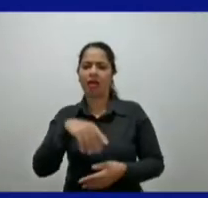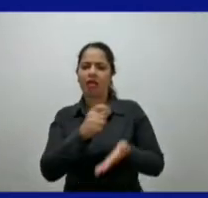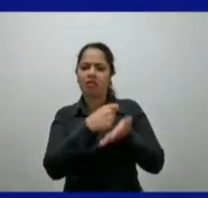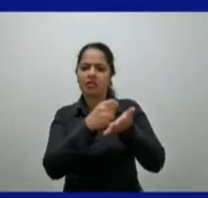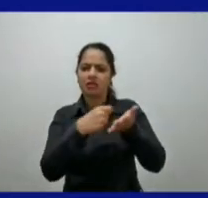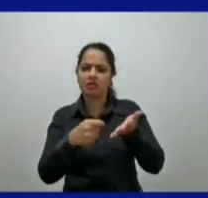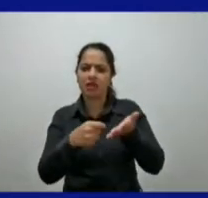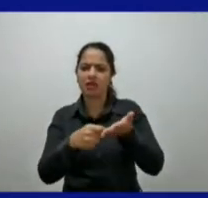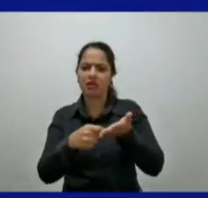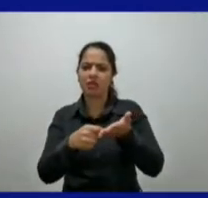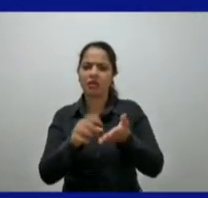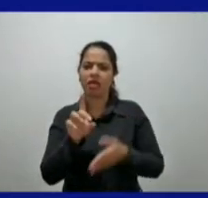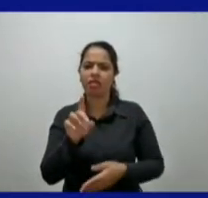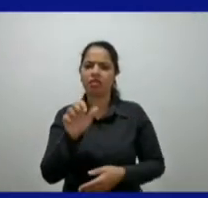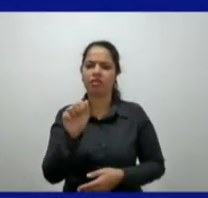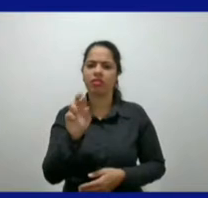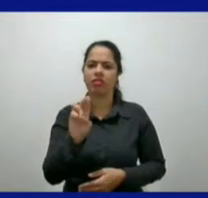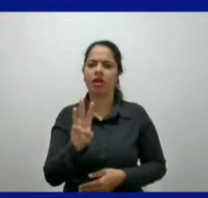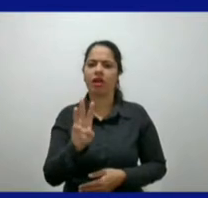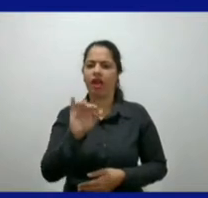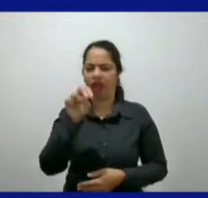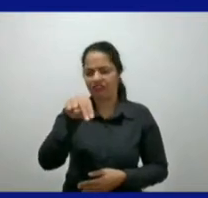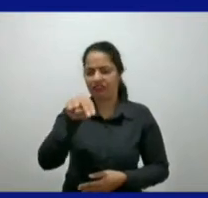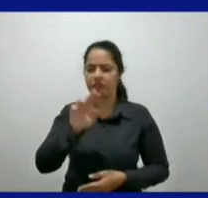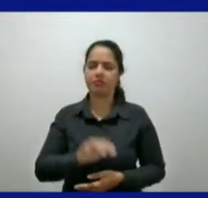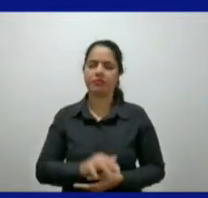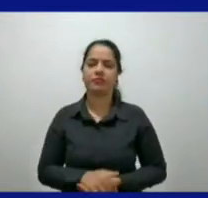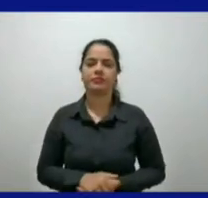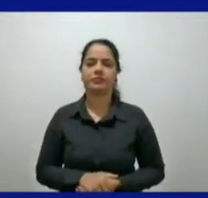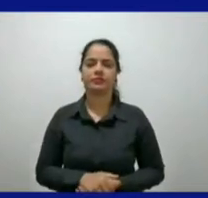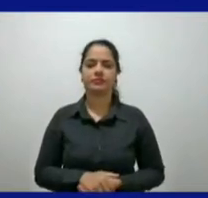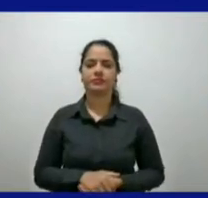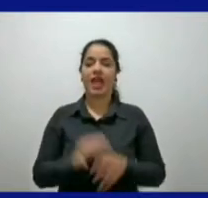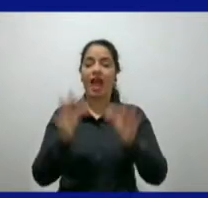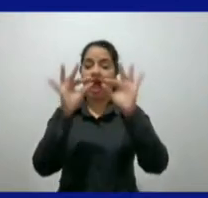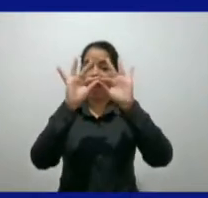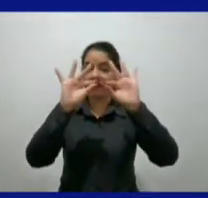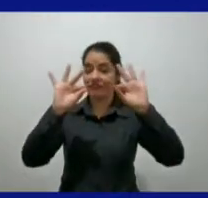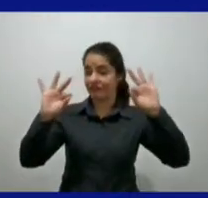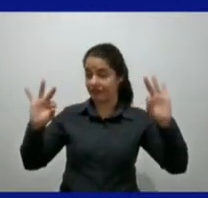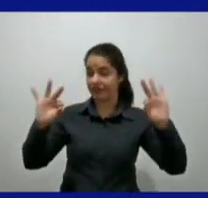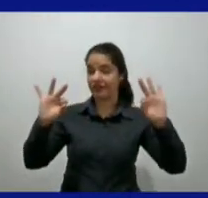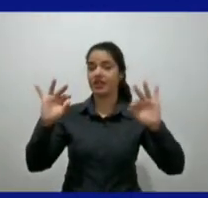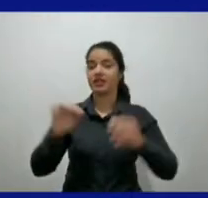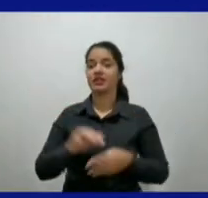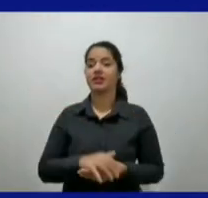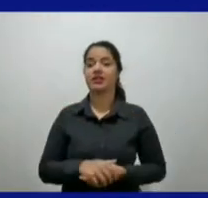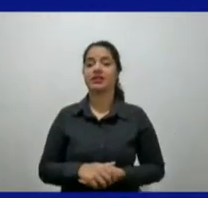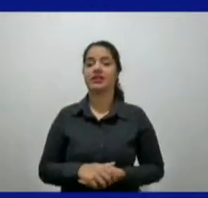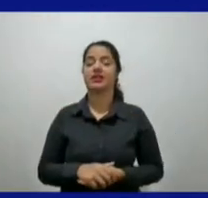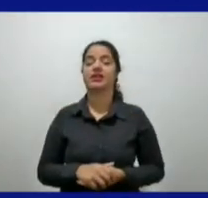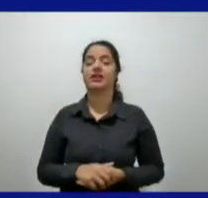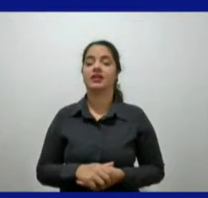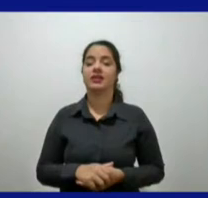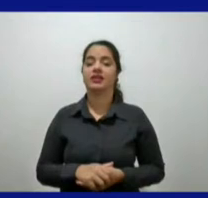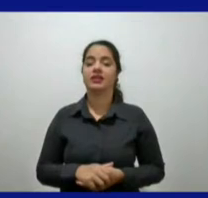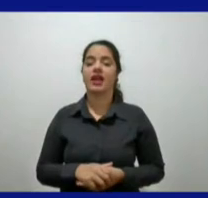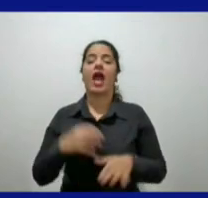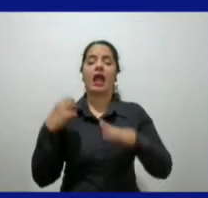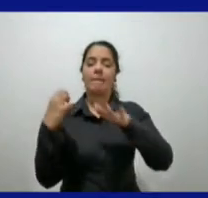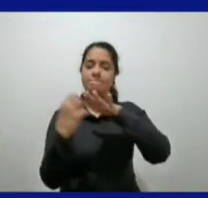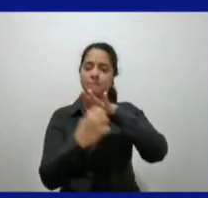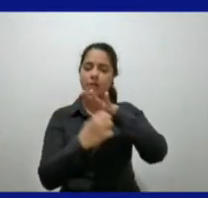Essa frase, né, ela se aplica muito bem, as empresas aplicam muito bem à nossa